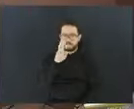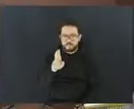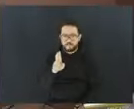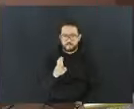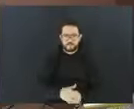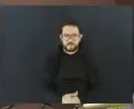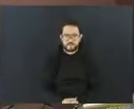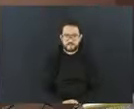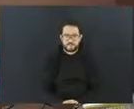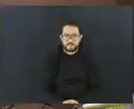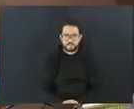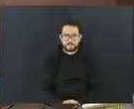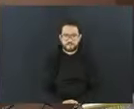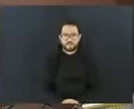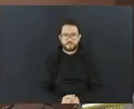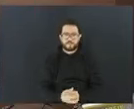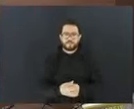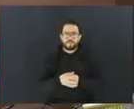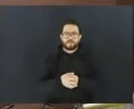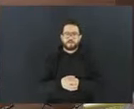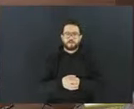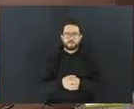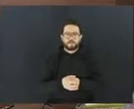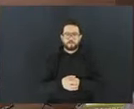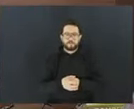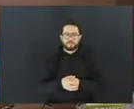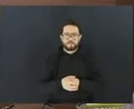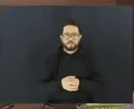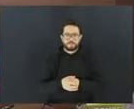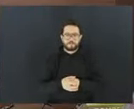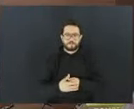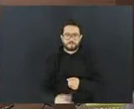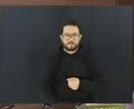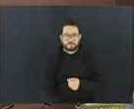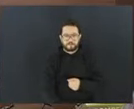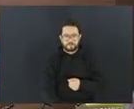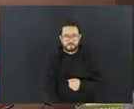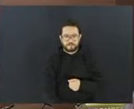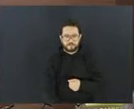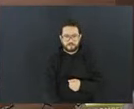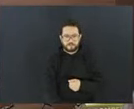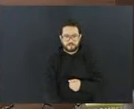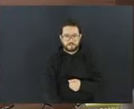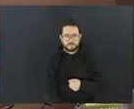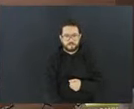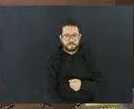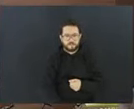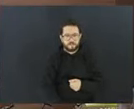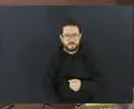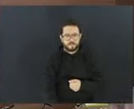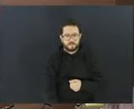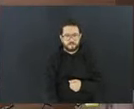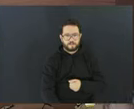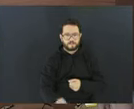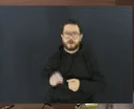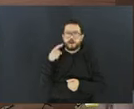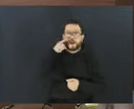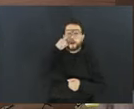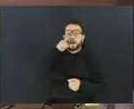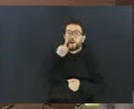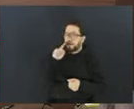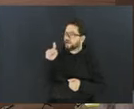pergunta, o senhor pode sobre a Operação Verão, né, que o senhor perguntou, né? O senhor